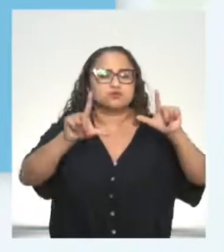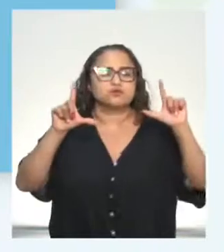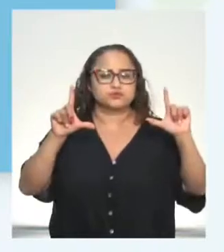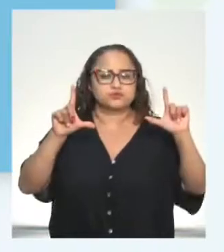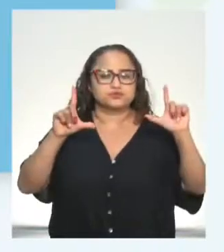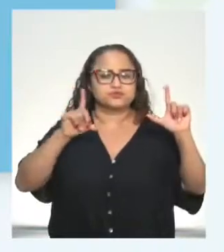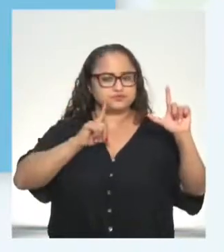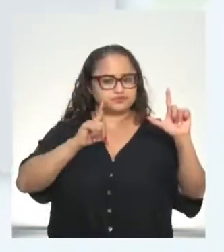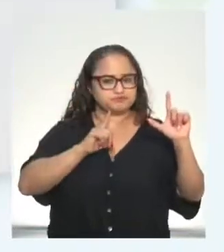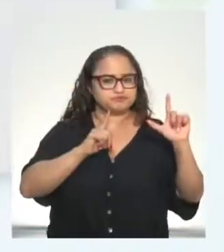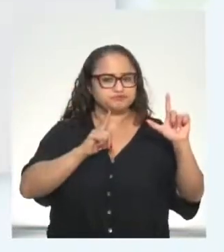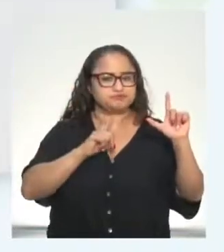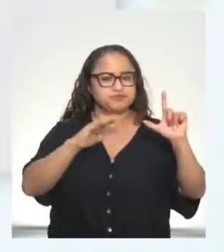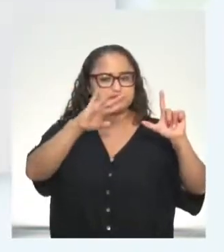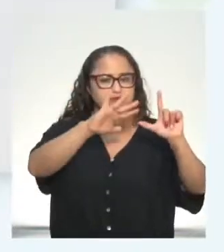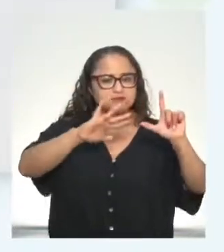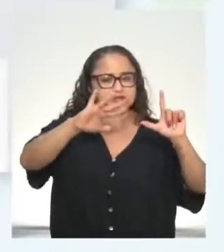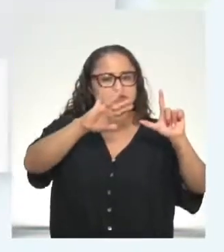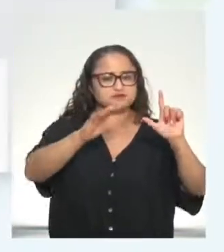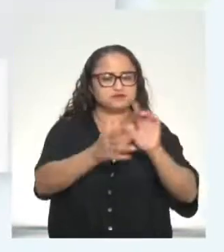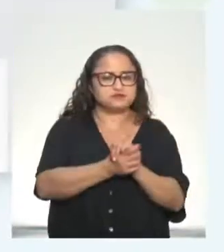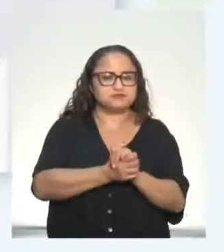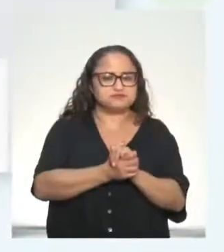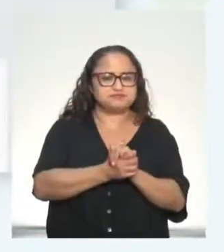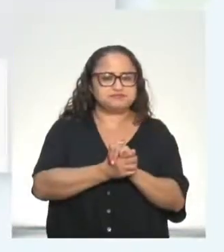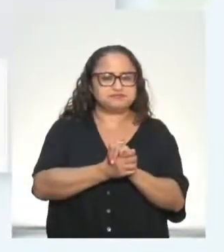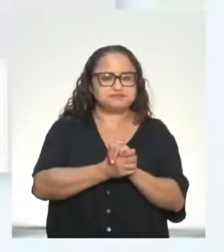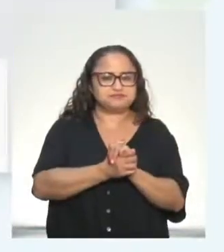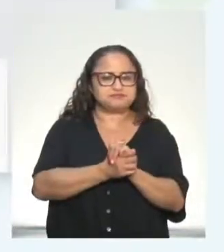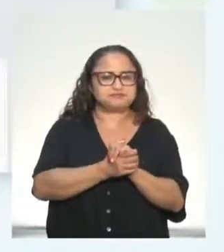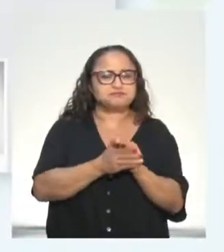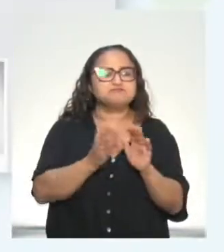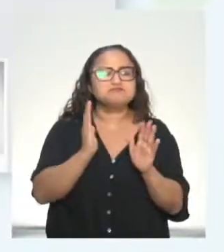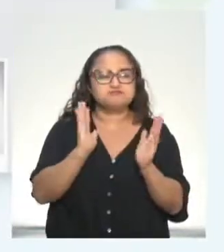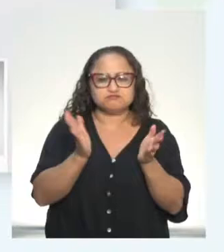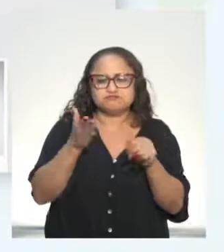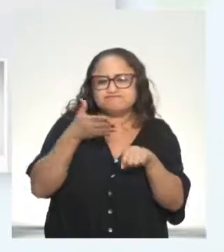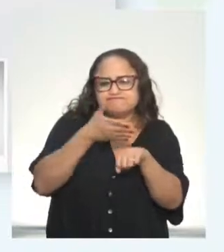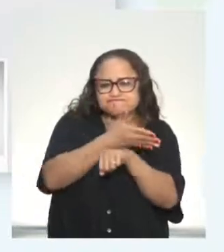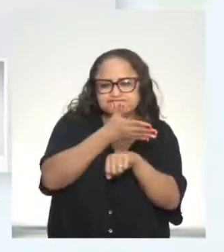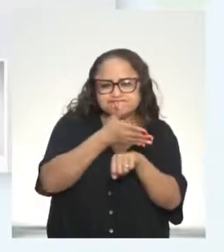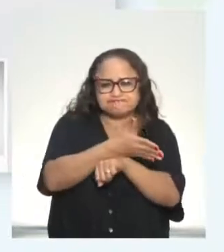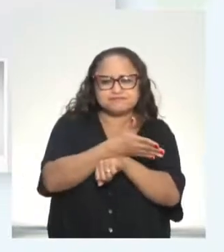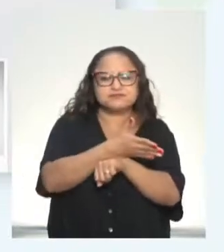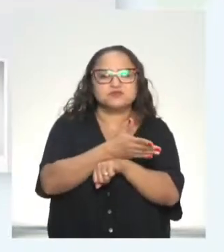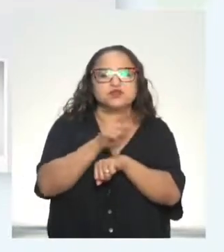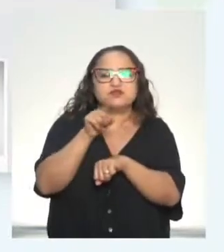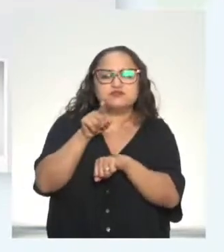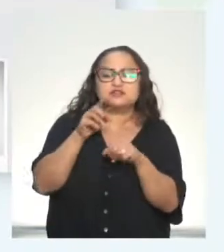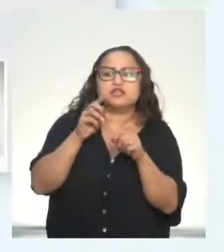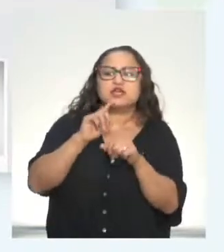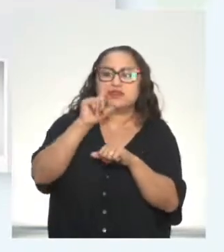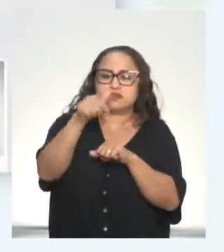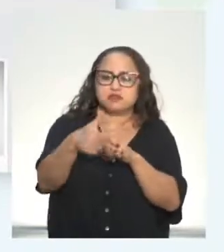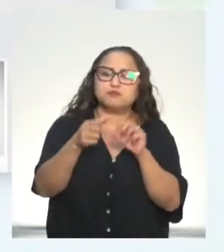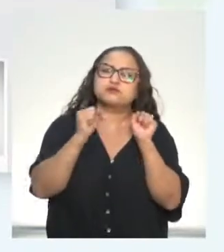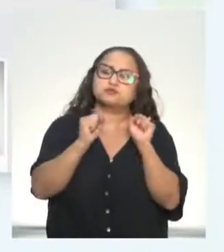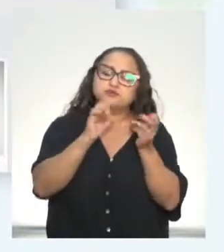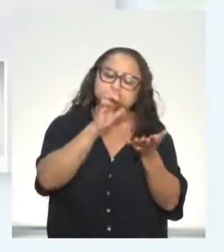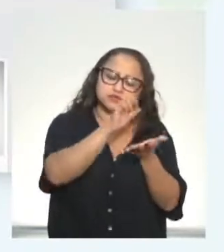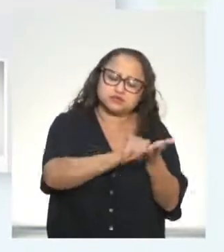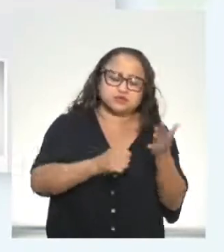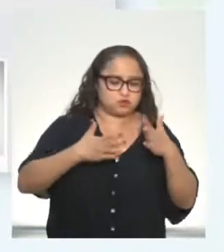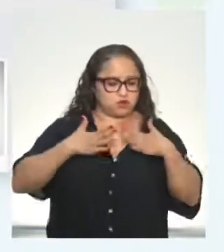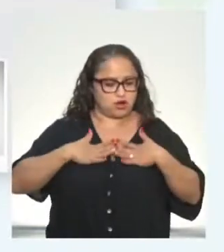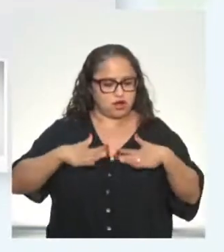já para a página de entrada. Já estou logado. Você depois pode fazer a sua inscrição com